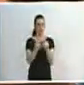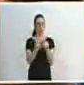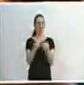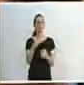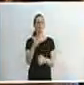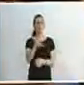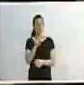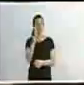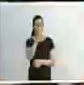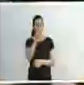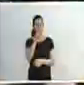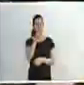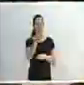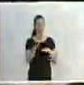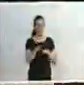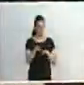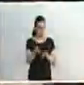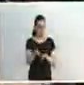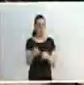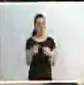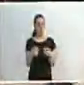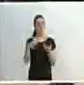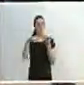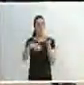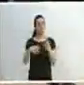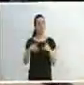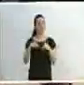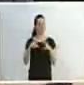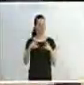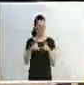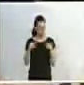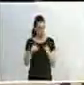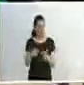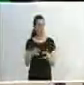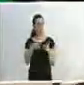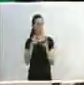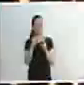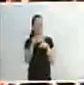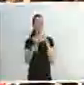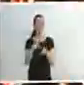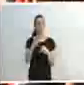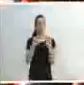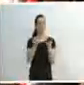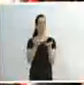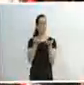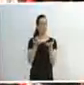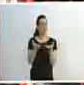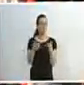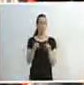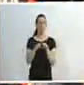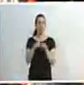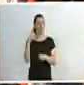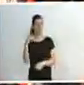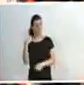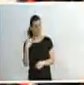vozes foram ouvidas em Brasília, tanto pelos deputados federais, como também pelos senadores,